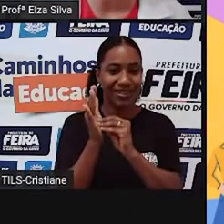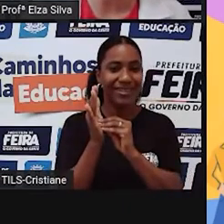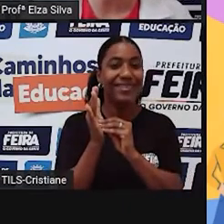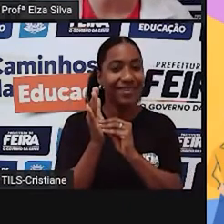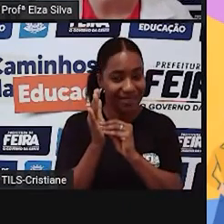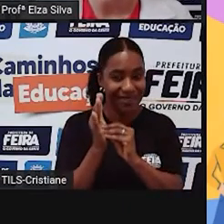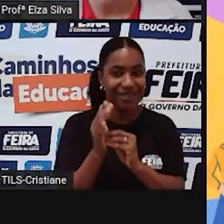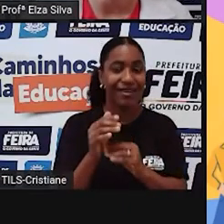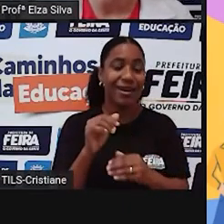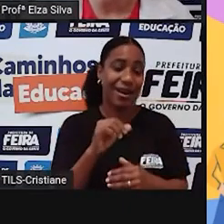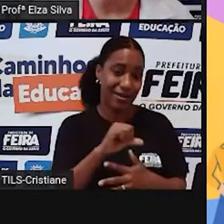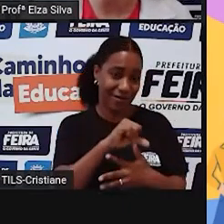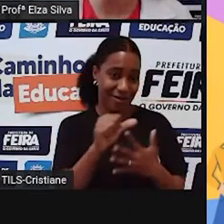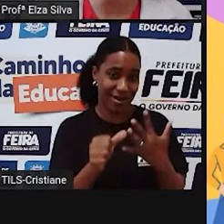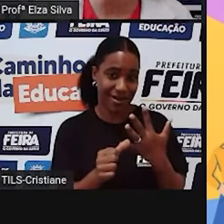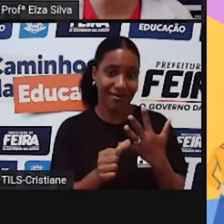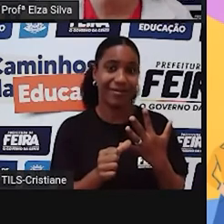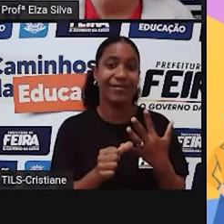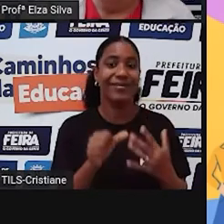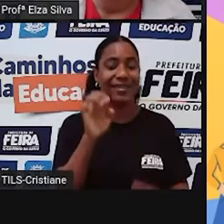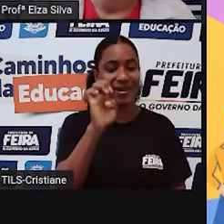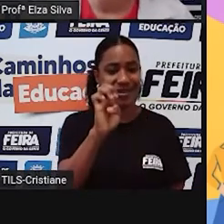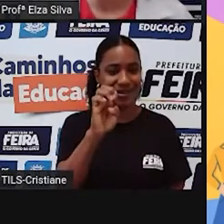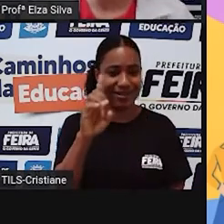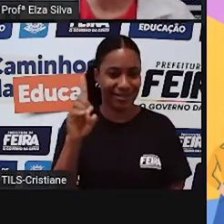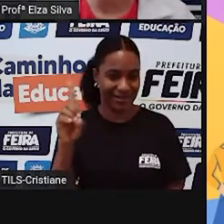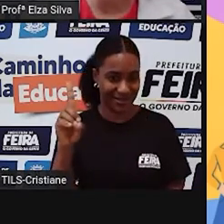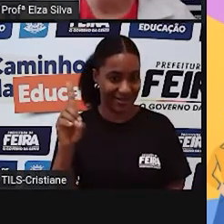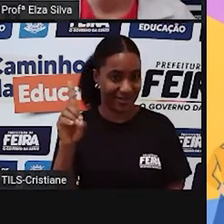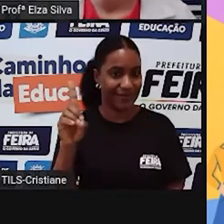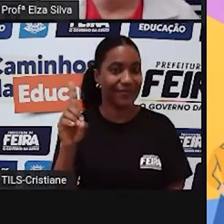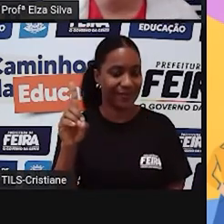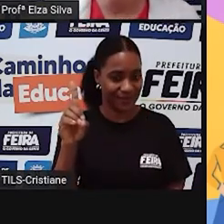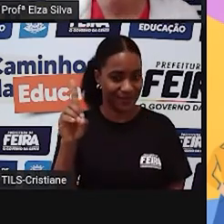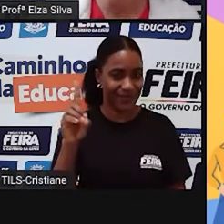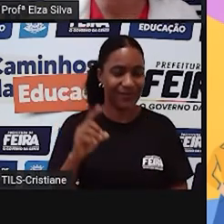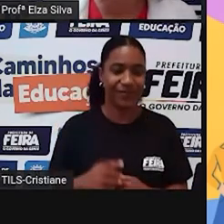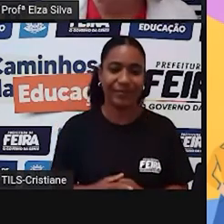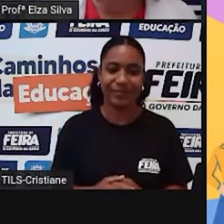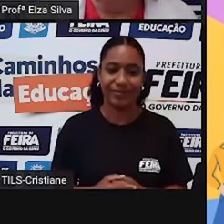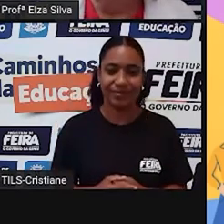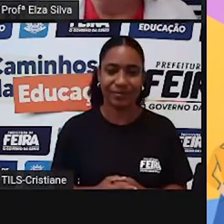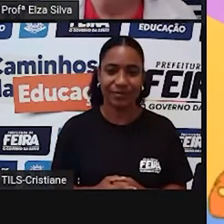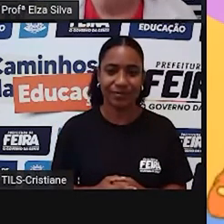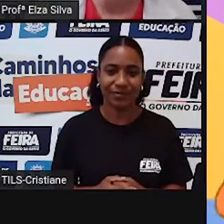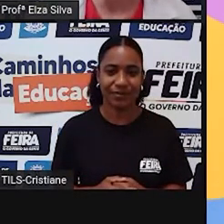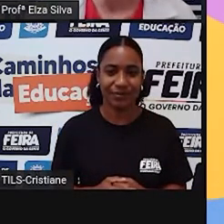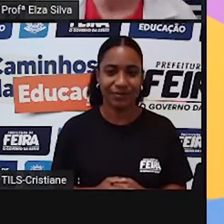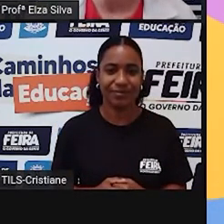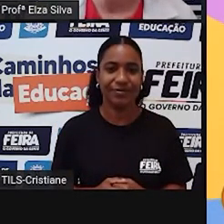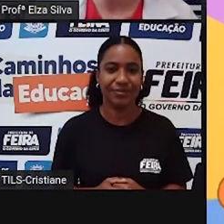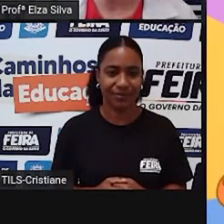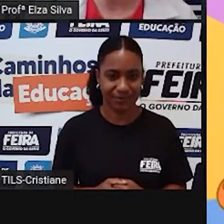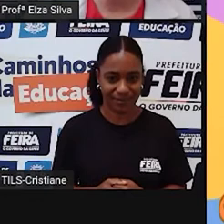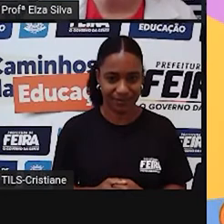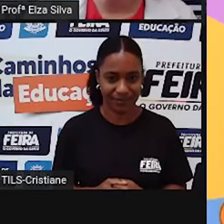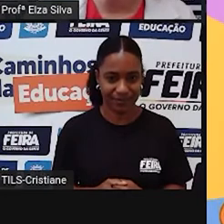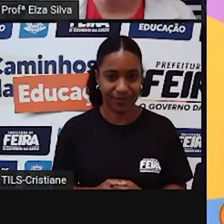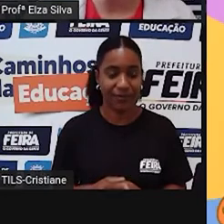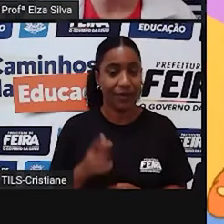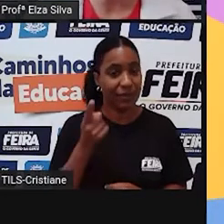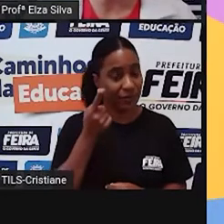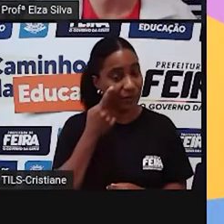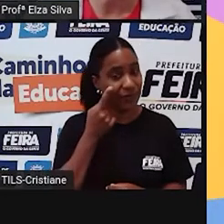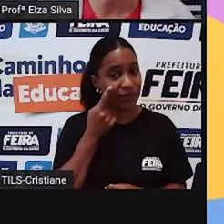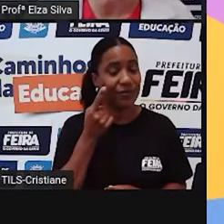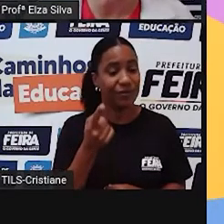vogais ED. Ok, students? Vamos também rememorar alguns verbos